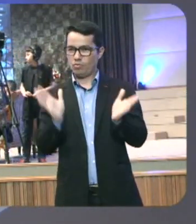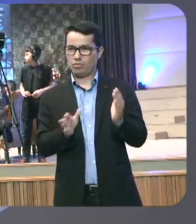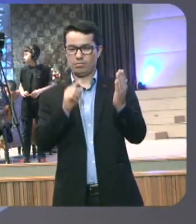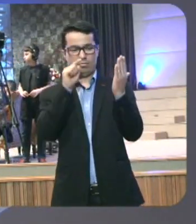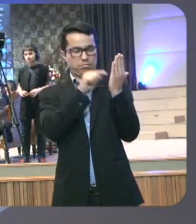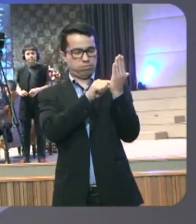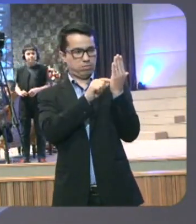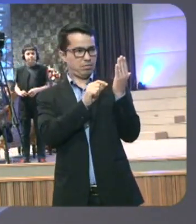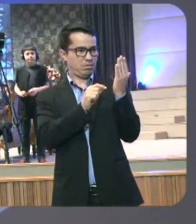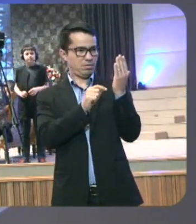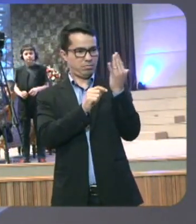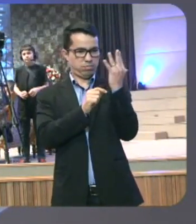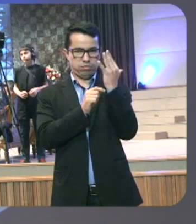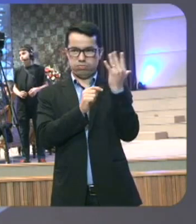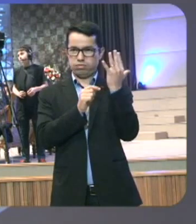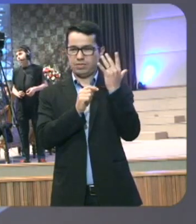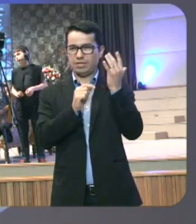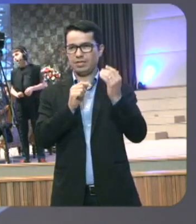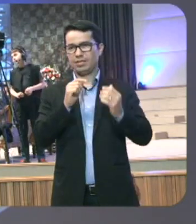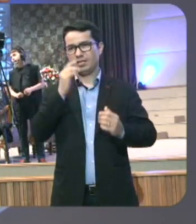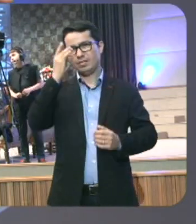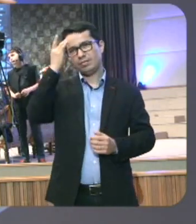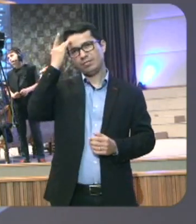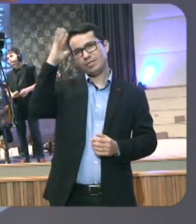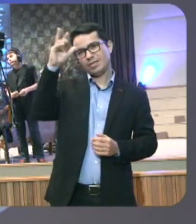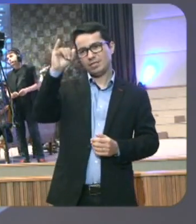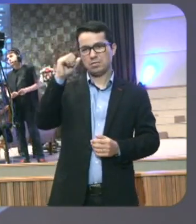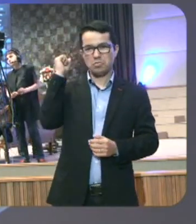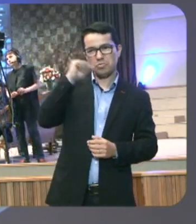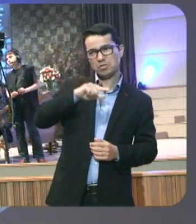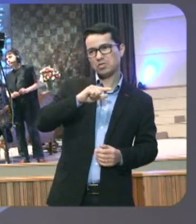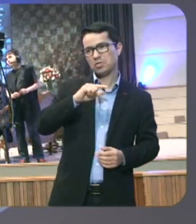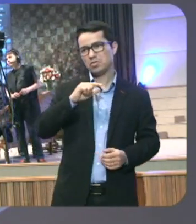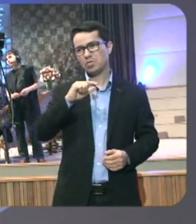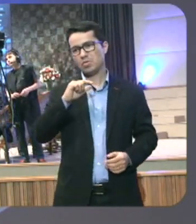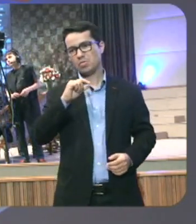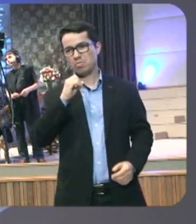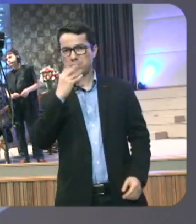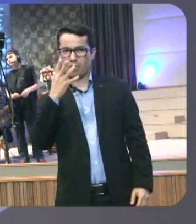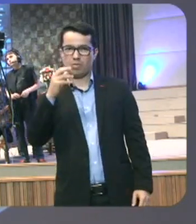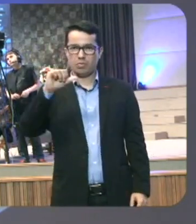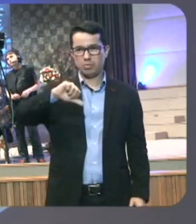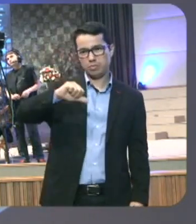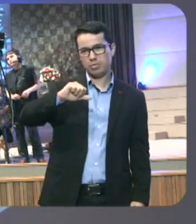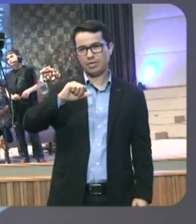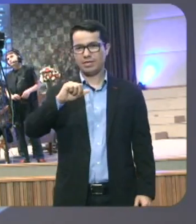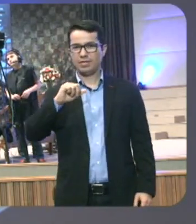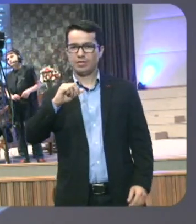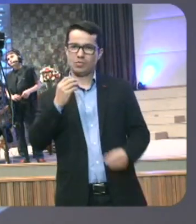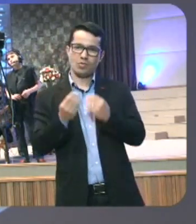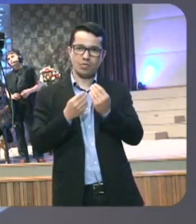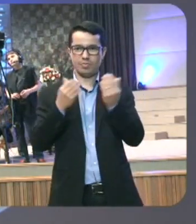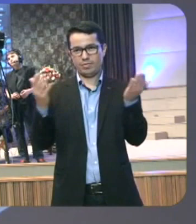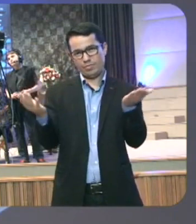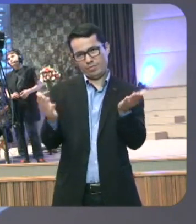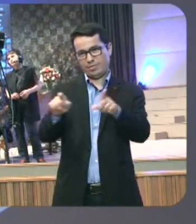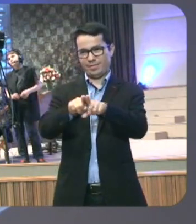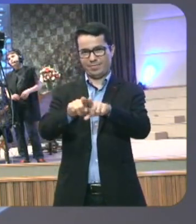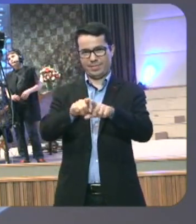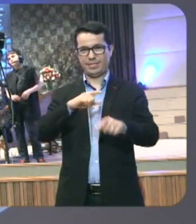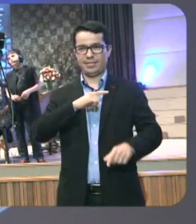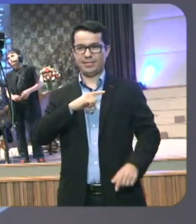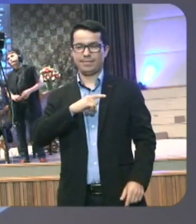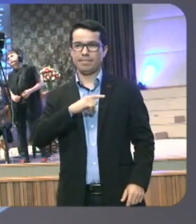é? E a gente não sabe ainda como está funcionando, então estamos testando, está mais ou menos hoje, o sinal é